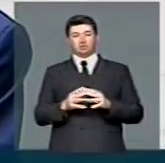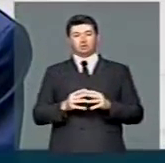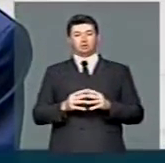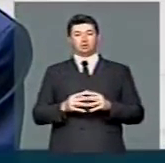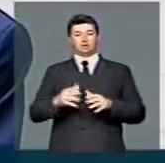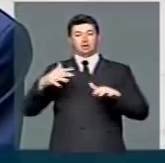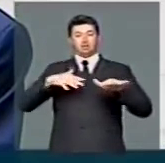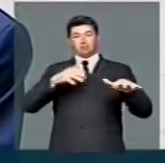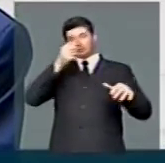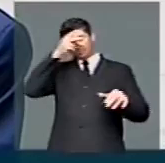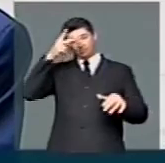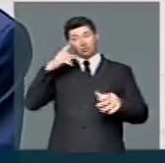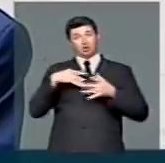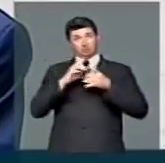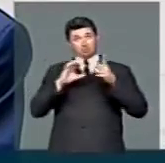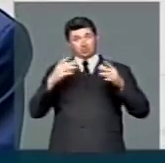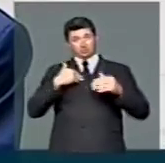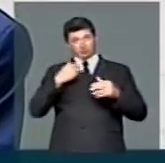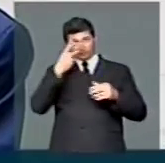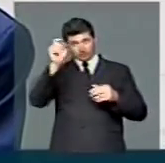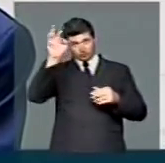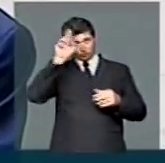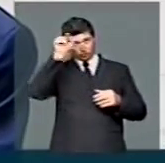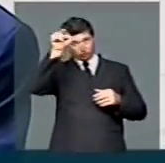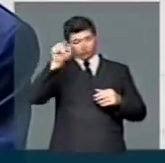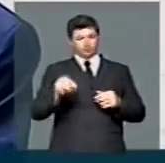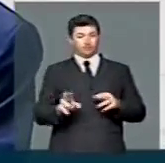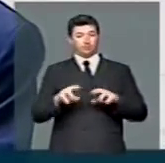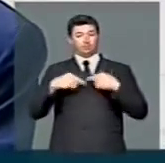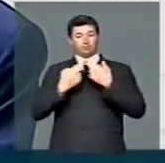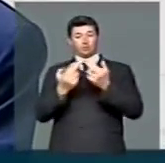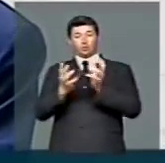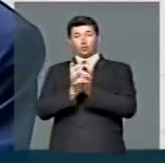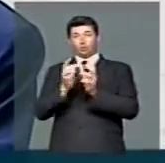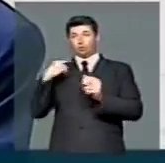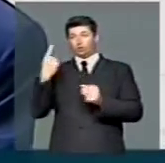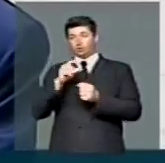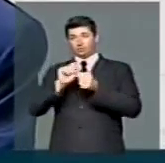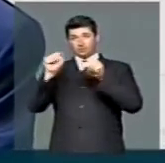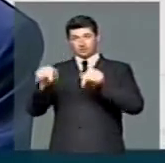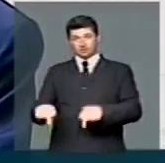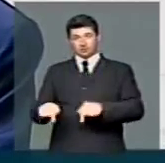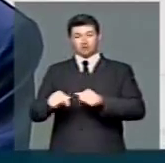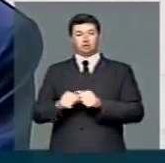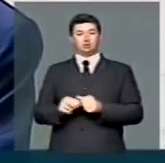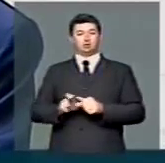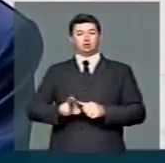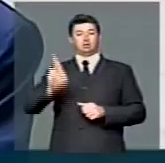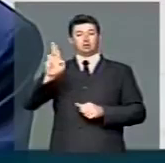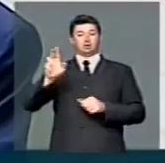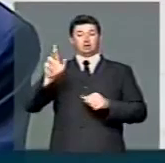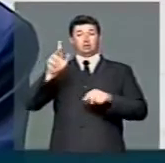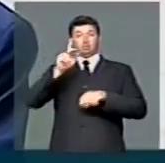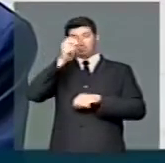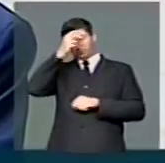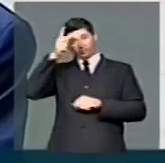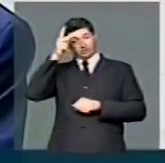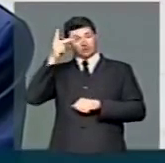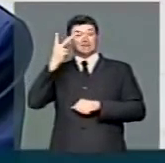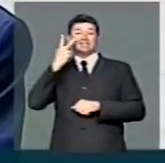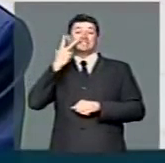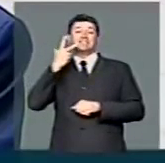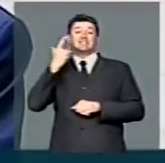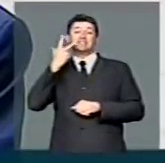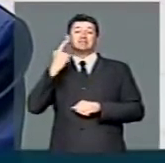marcha dos prefeitos, eu me permiti dizer a Vossa Excelência o seguinte: na reunião que a nossa bancada fez aqui com os representantes dos prefeitos do Ceará, e aqui